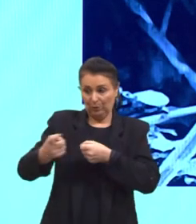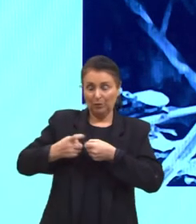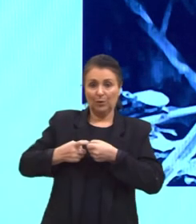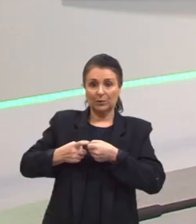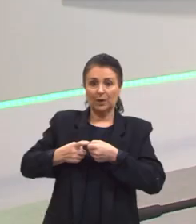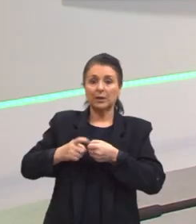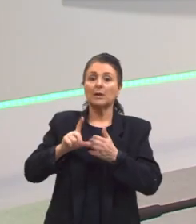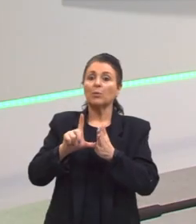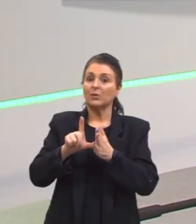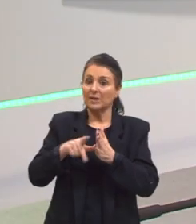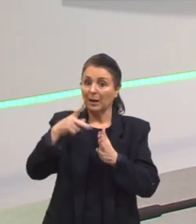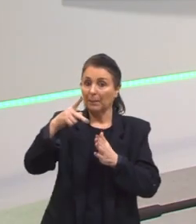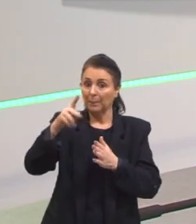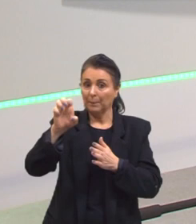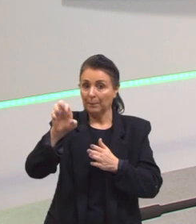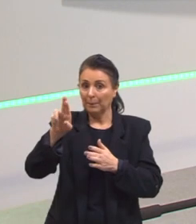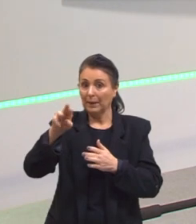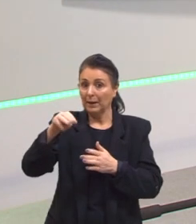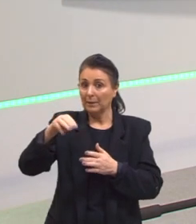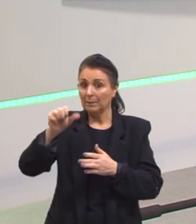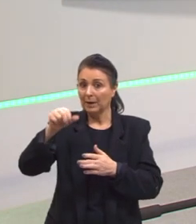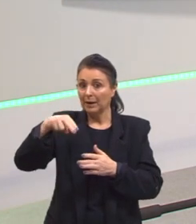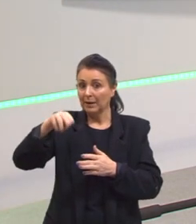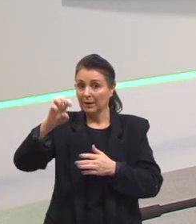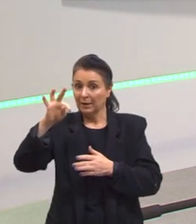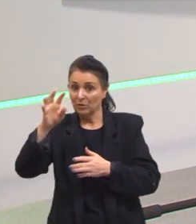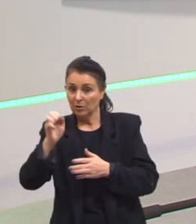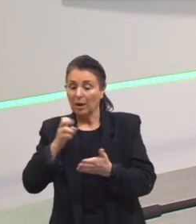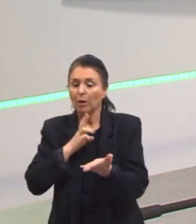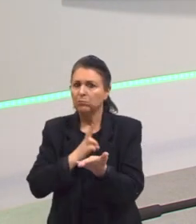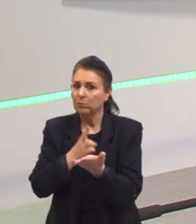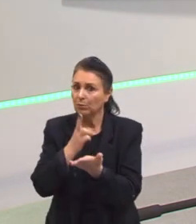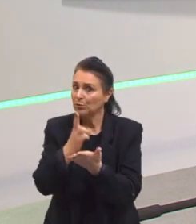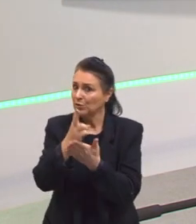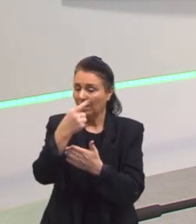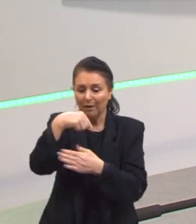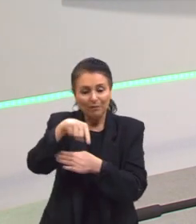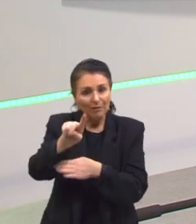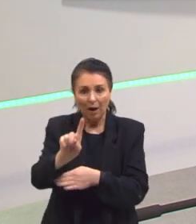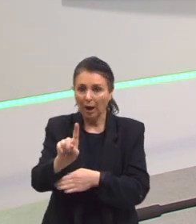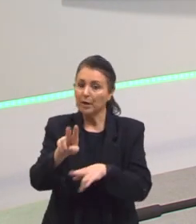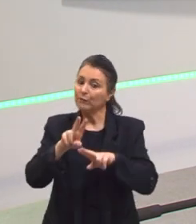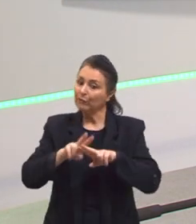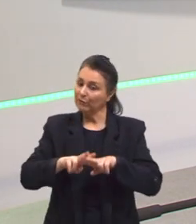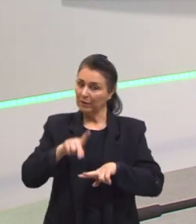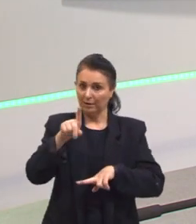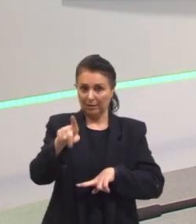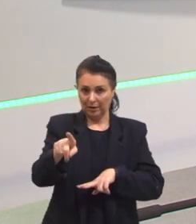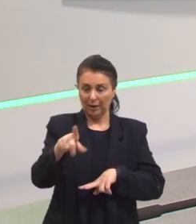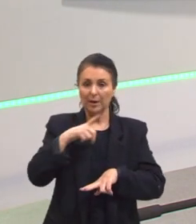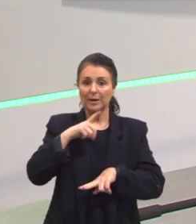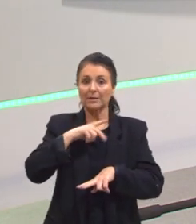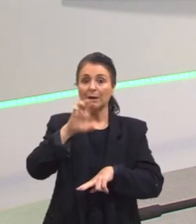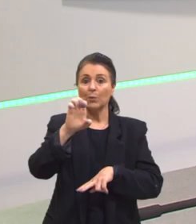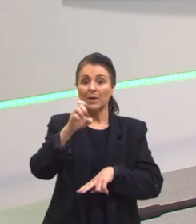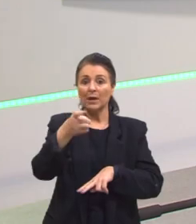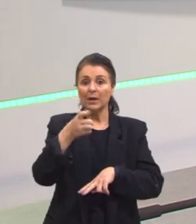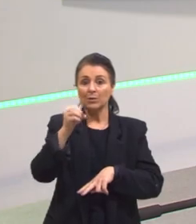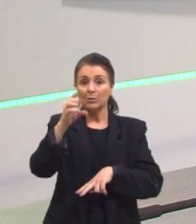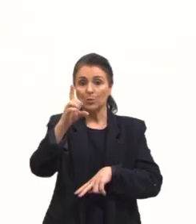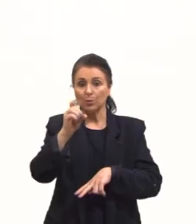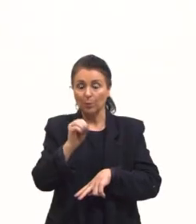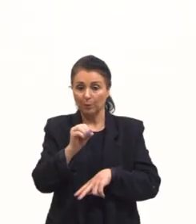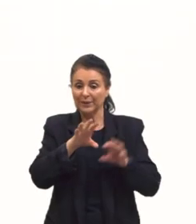permanente que daí eu pessoa vai e fica no local né por tempo permanente lá e aí nós temos o êxodo rural e o